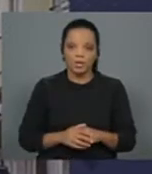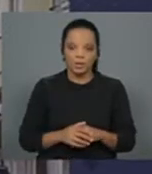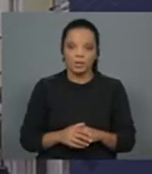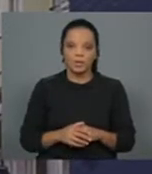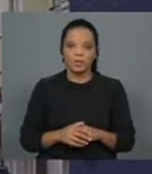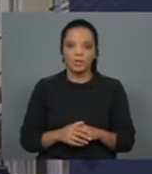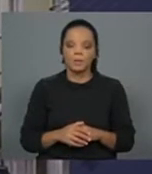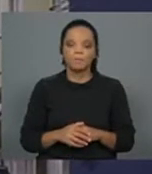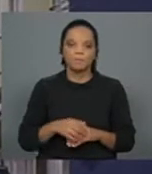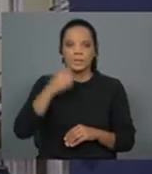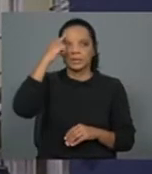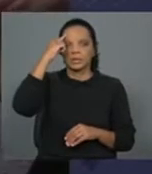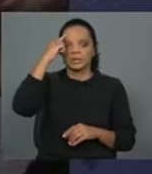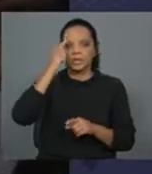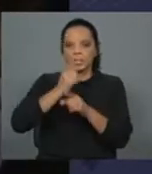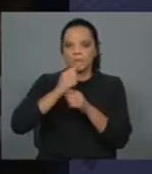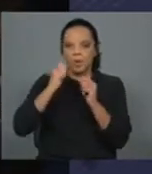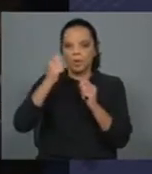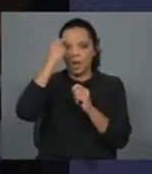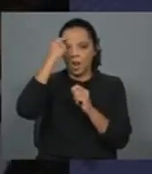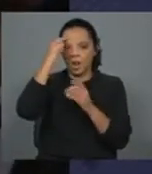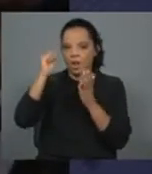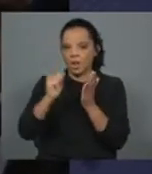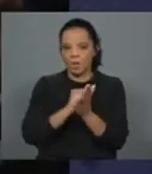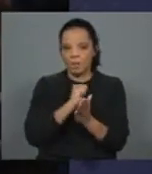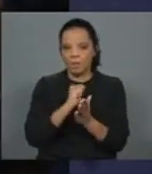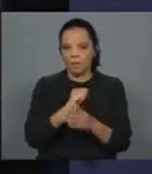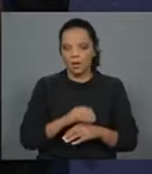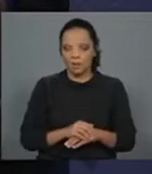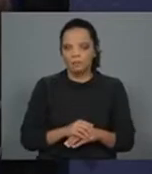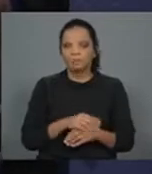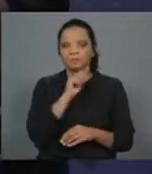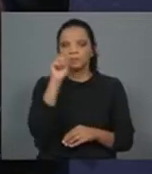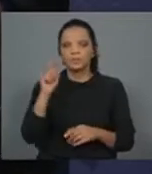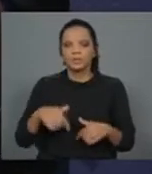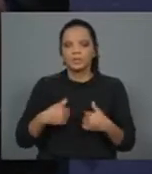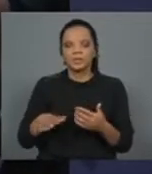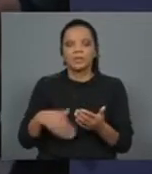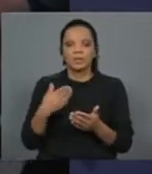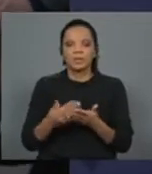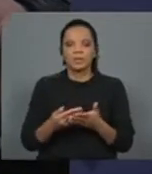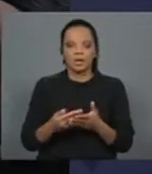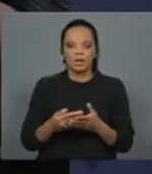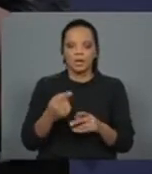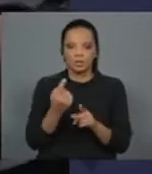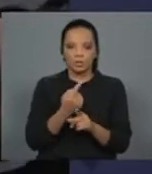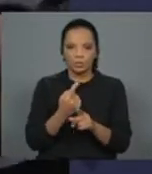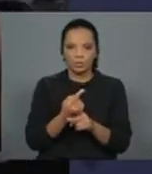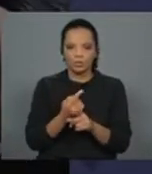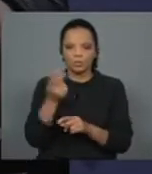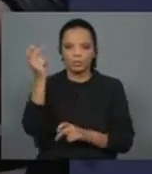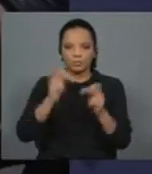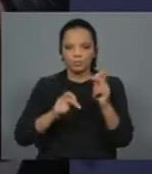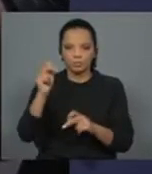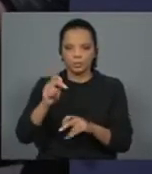tinha apagado o ódio. E não haver quem tome a iniciativa de mandar aplicar umas bruxadas de calda de potassa